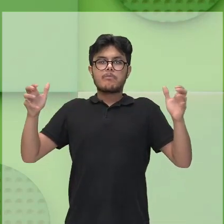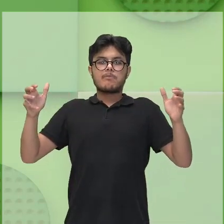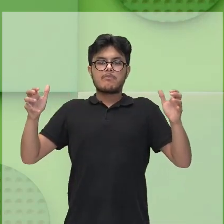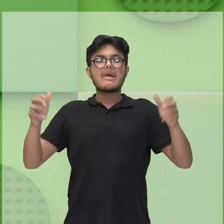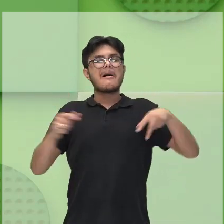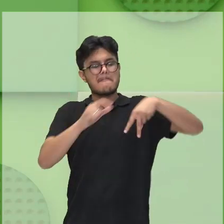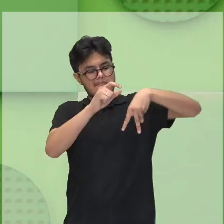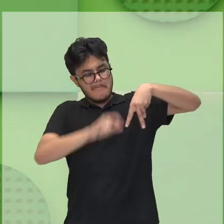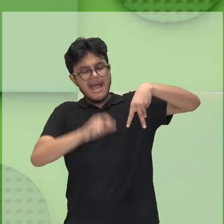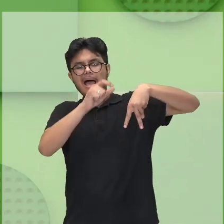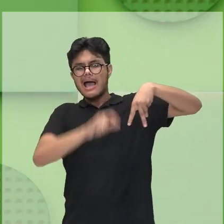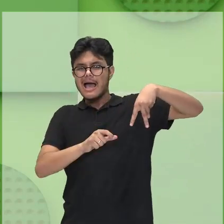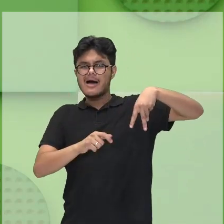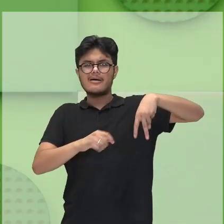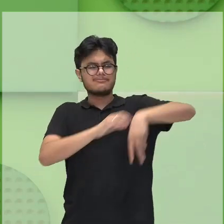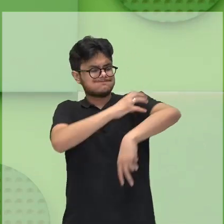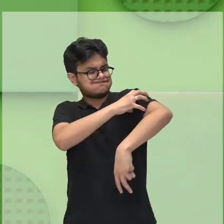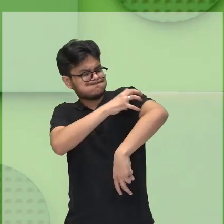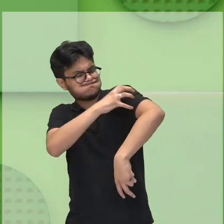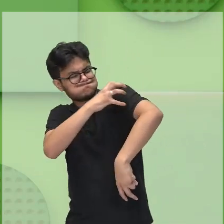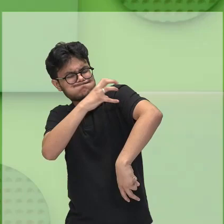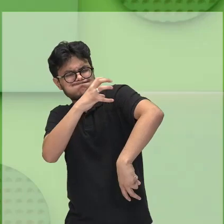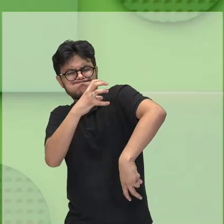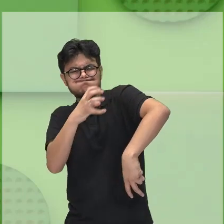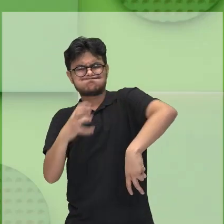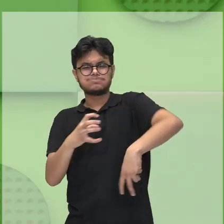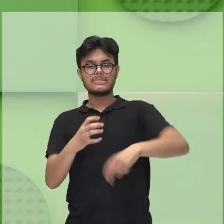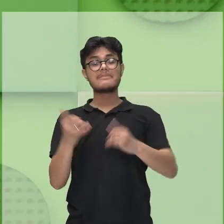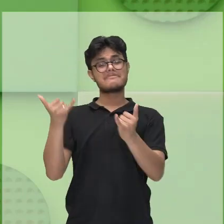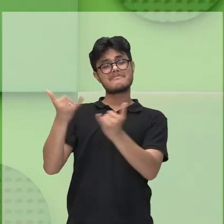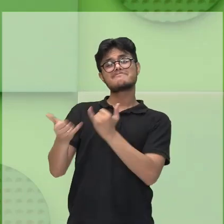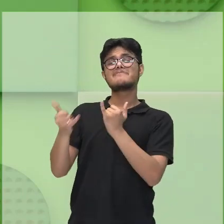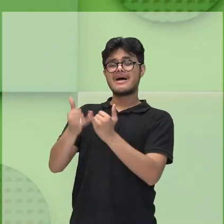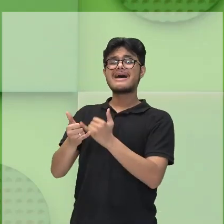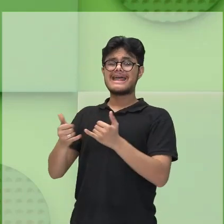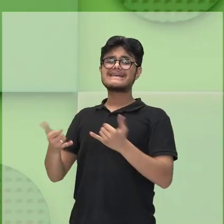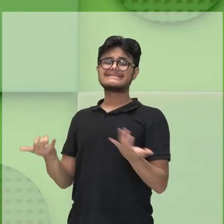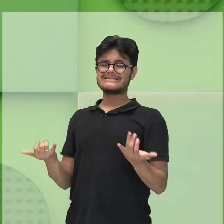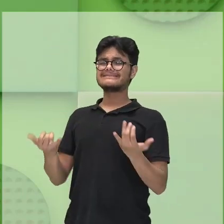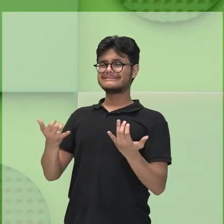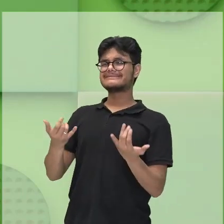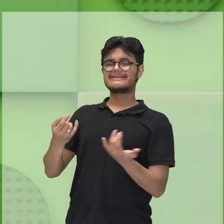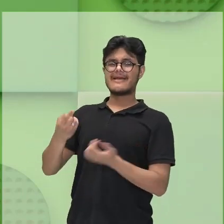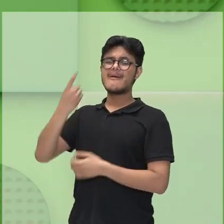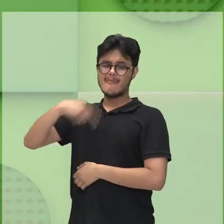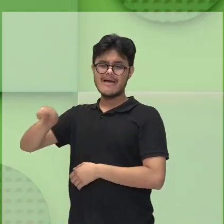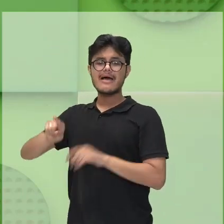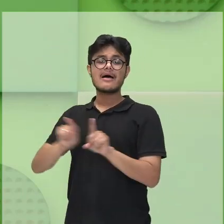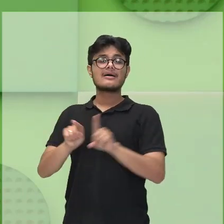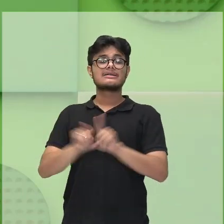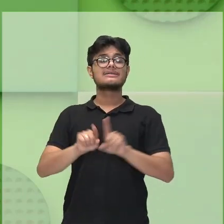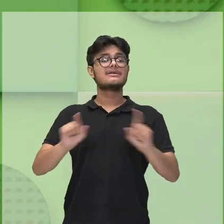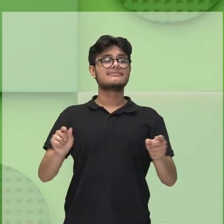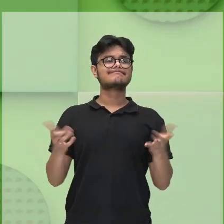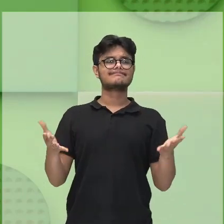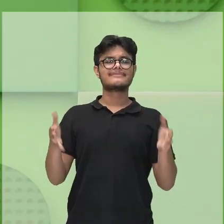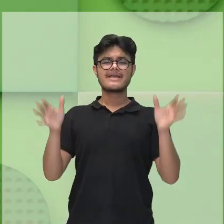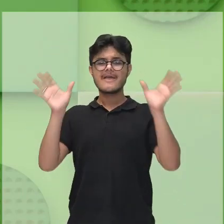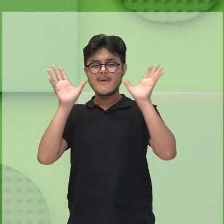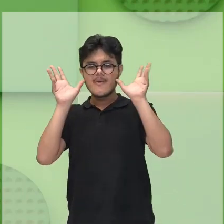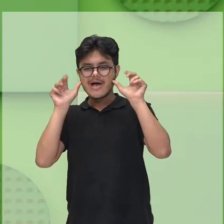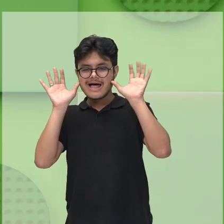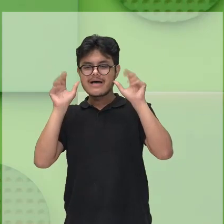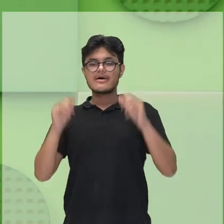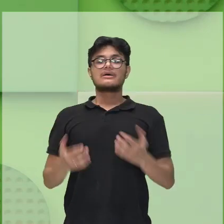aquela perna muito grande, que lembra a pata de um elefante. E é por isso que essa doença também é chamada